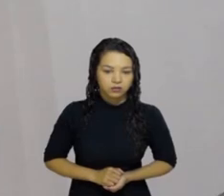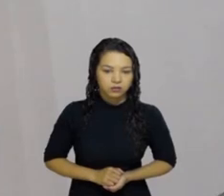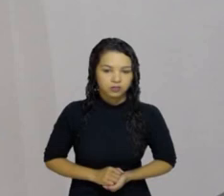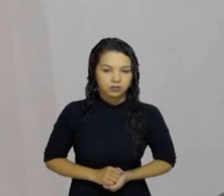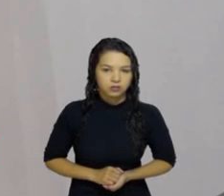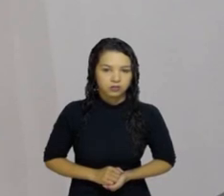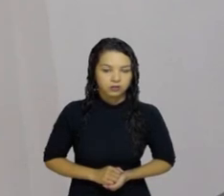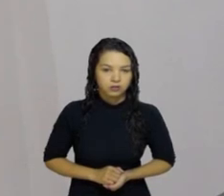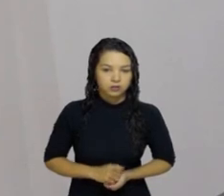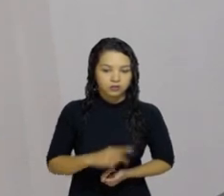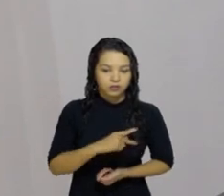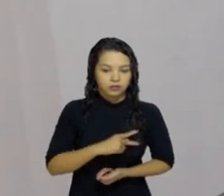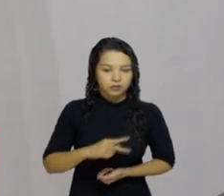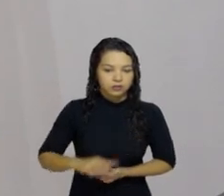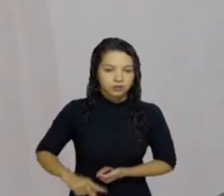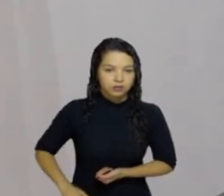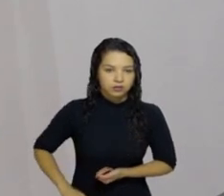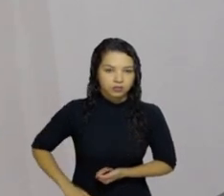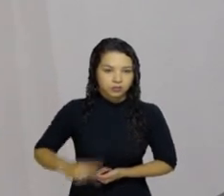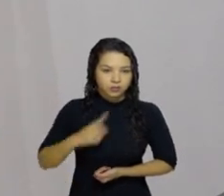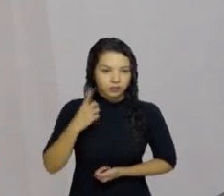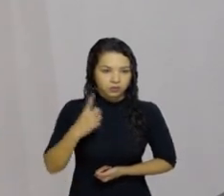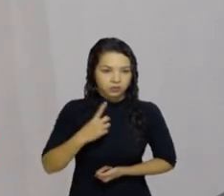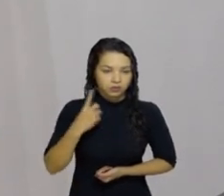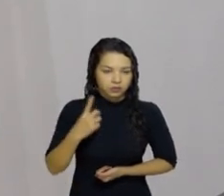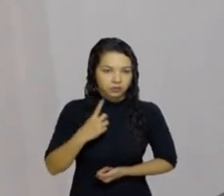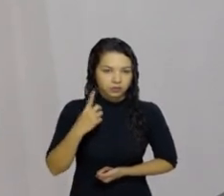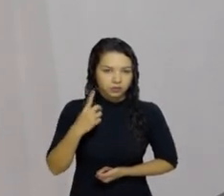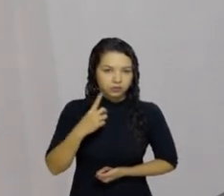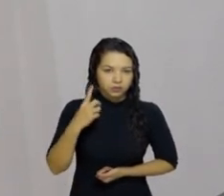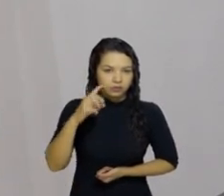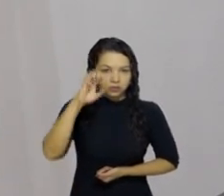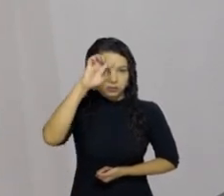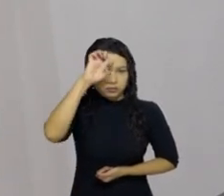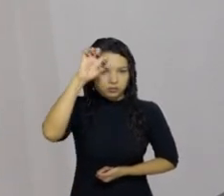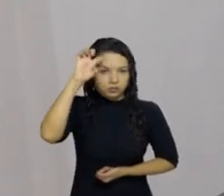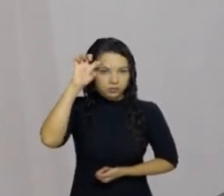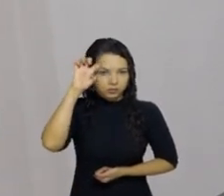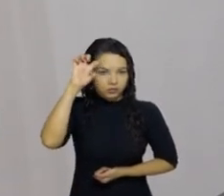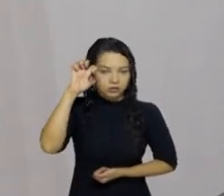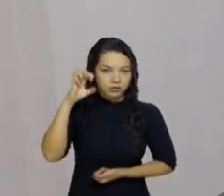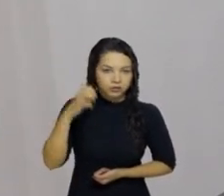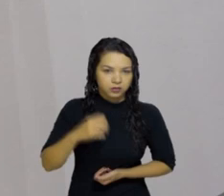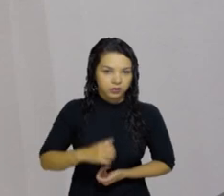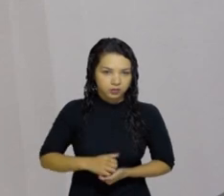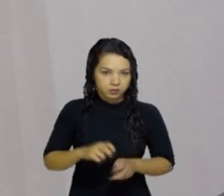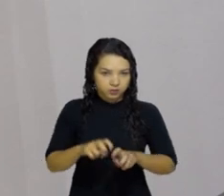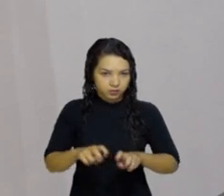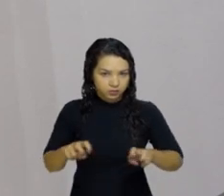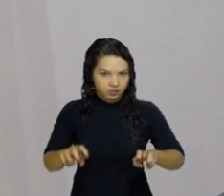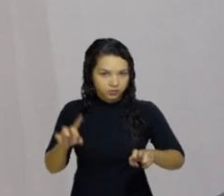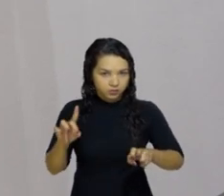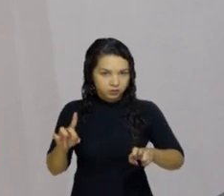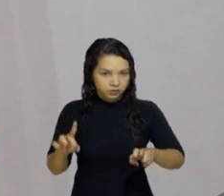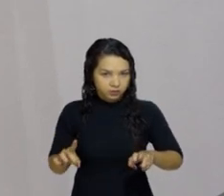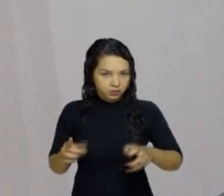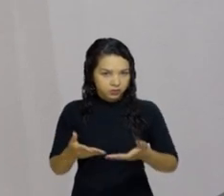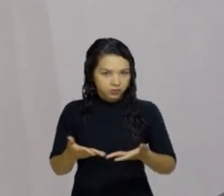Senhor presidente, deputado delegado Egídio, mesa diretora, deputado Marcos da Rosa, deputados presentes nesta